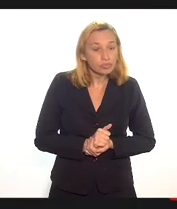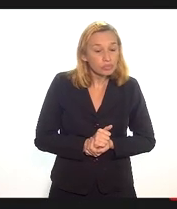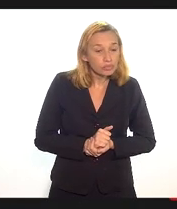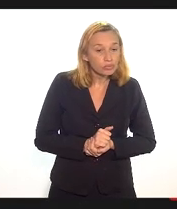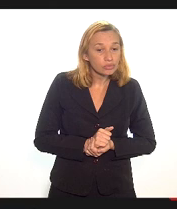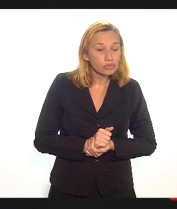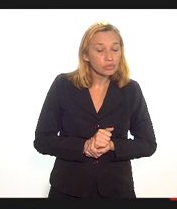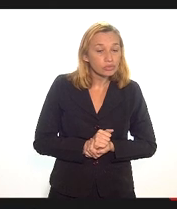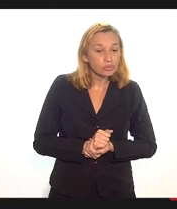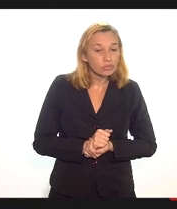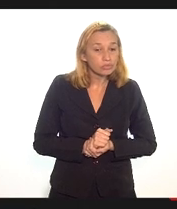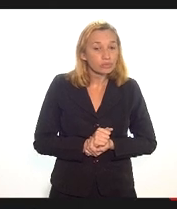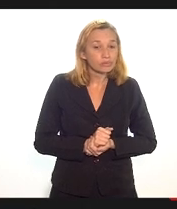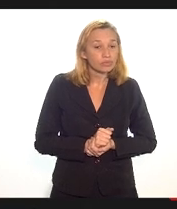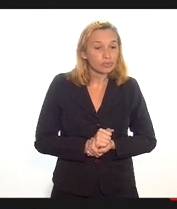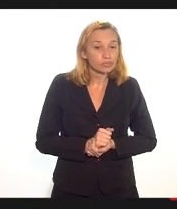Brasil,